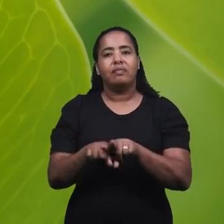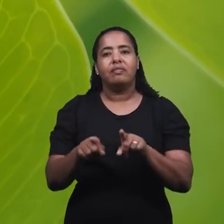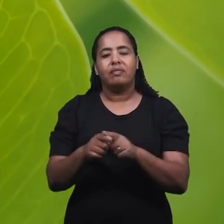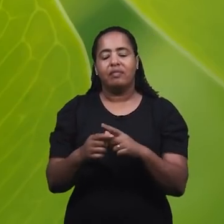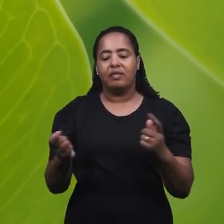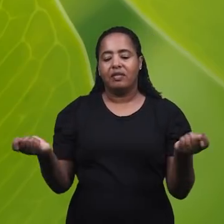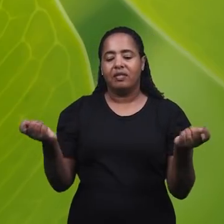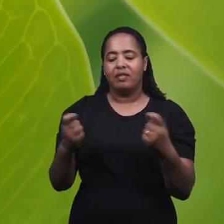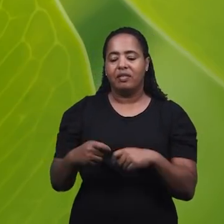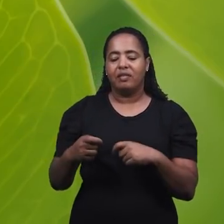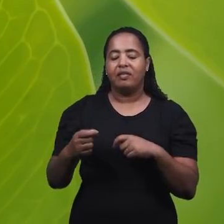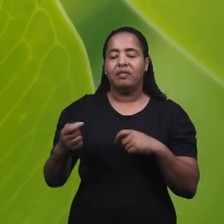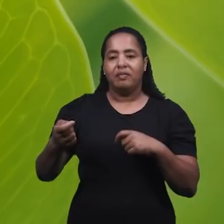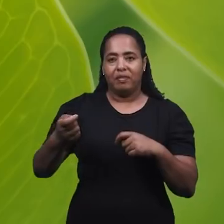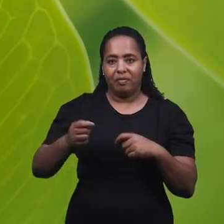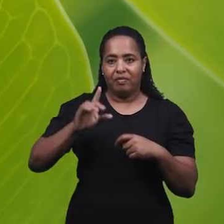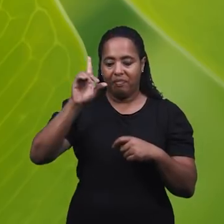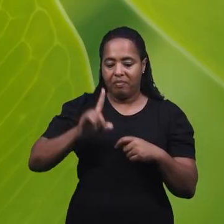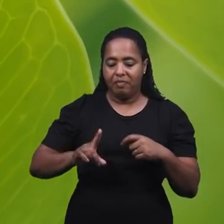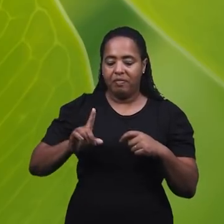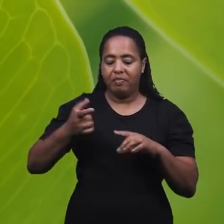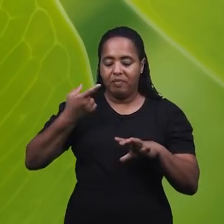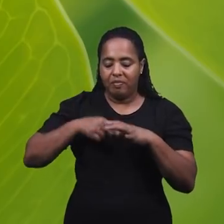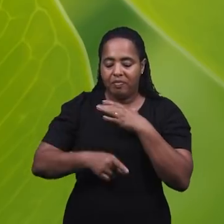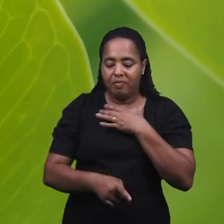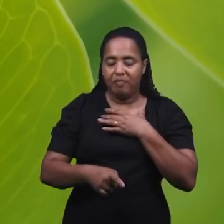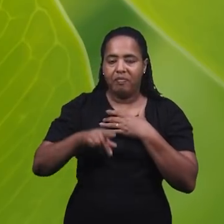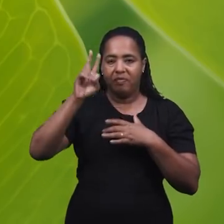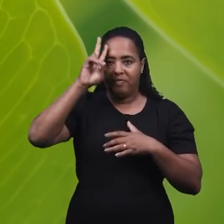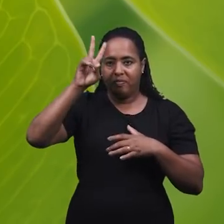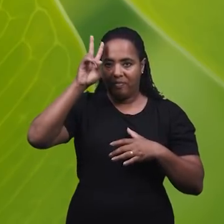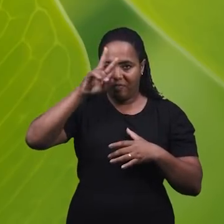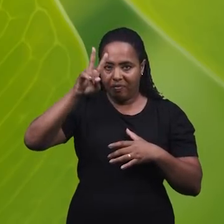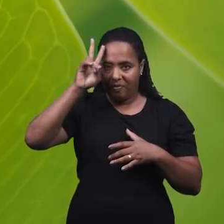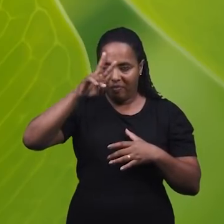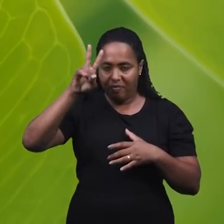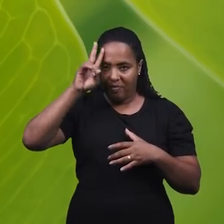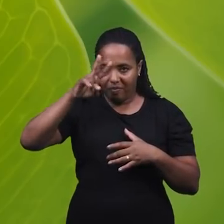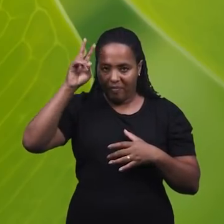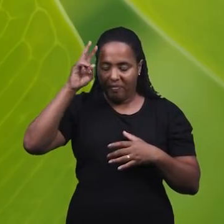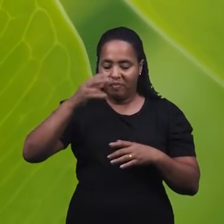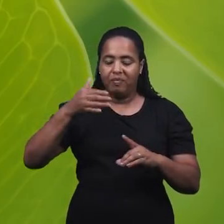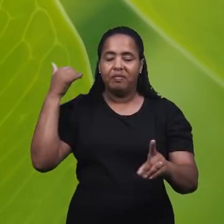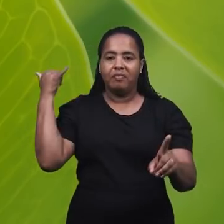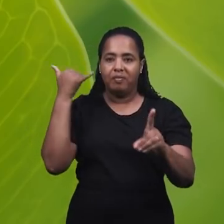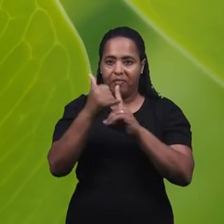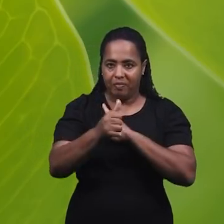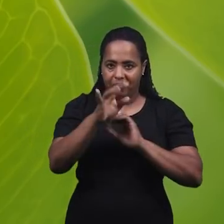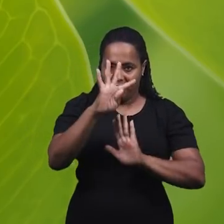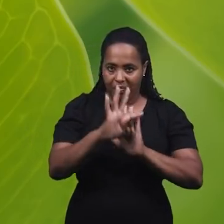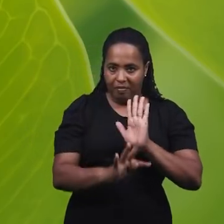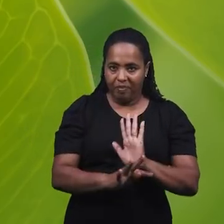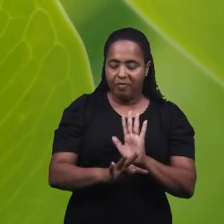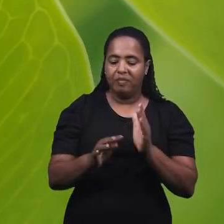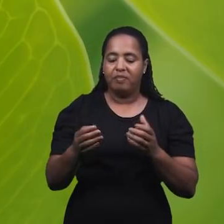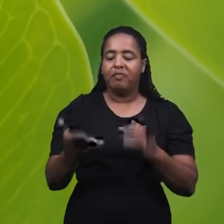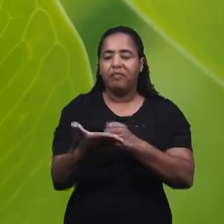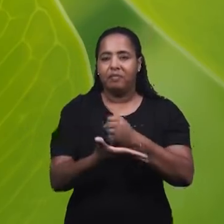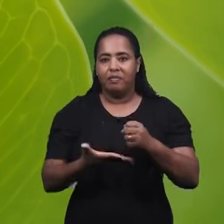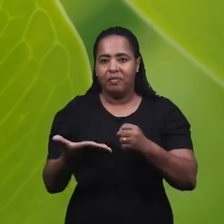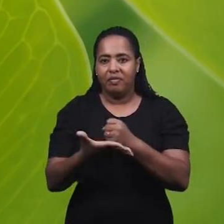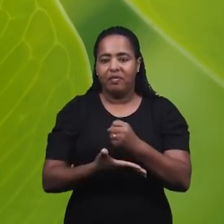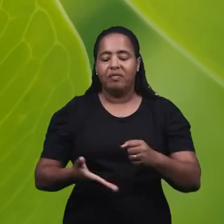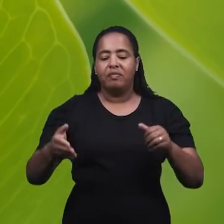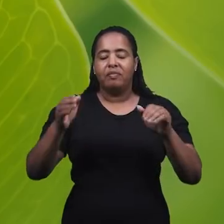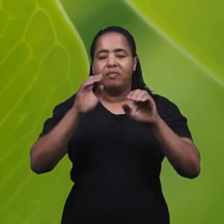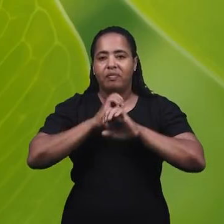nos aprofundarmos mais ainda no contexto histórico e também no contexto profético. Isso nos dá uma base mais segura para que possamos